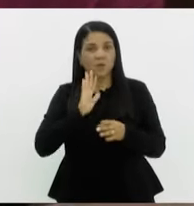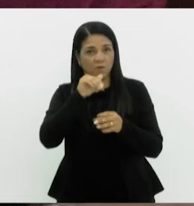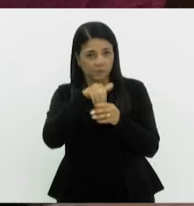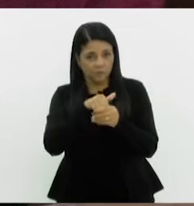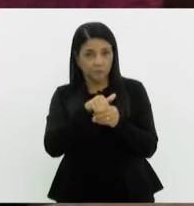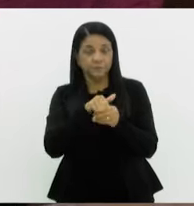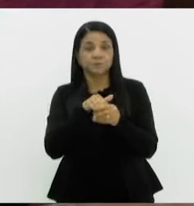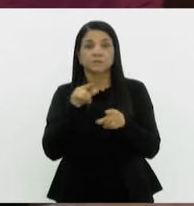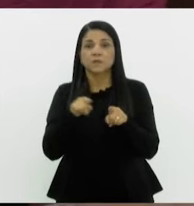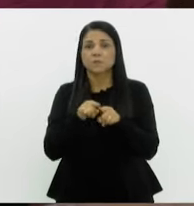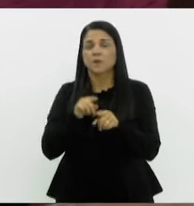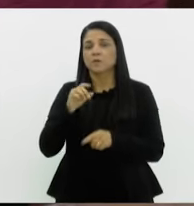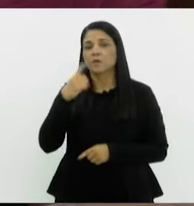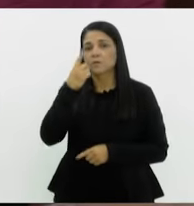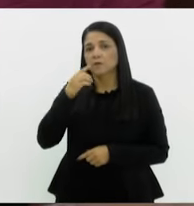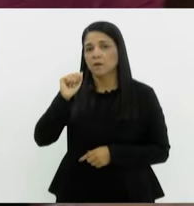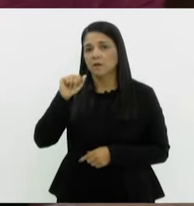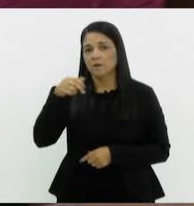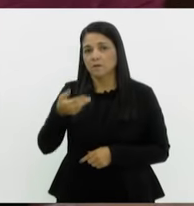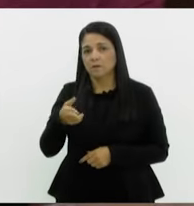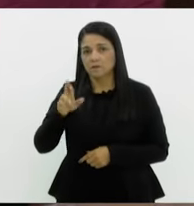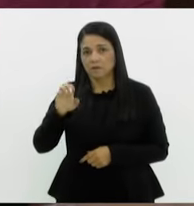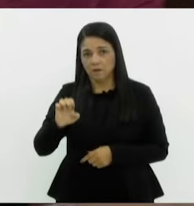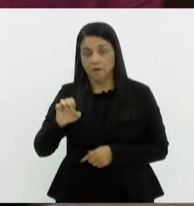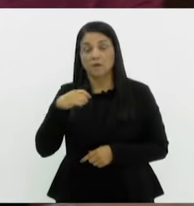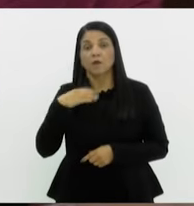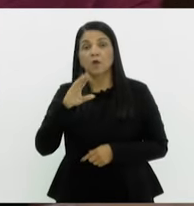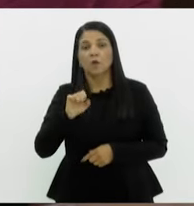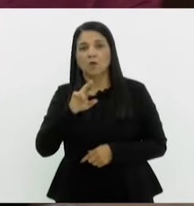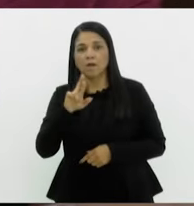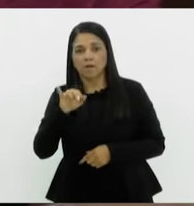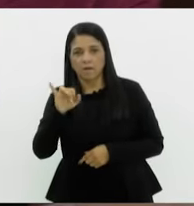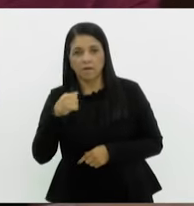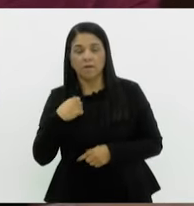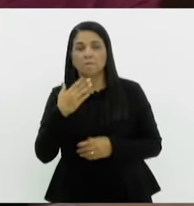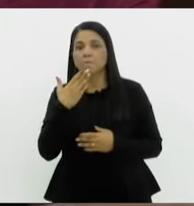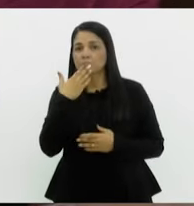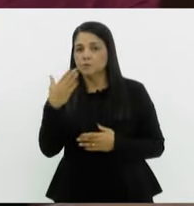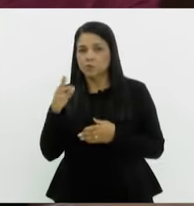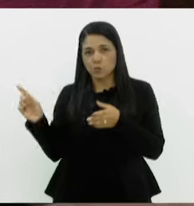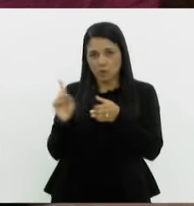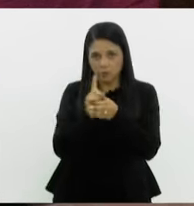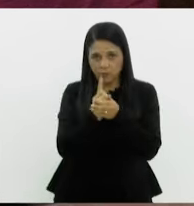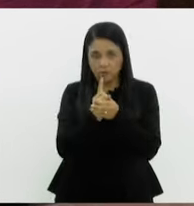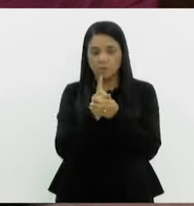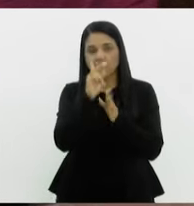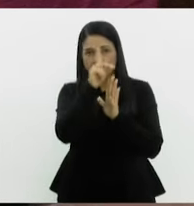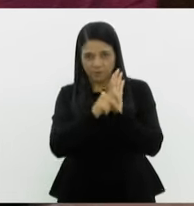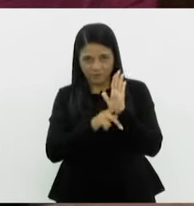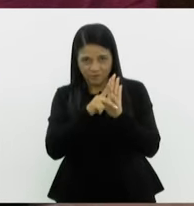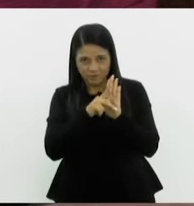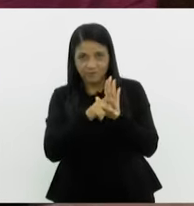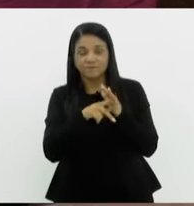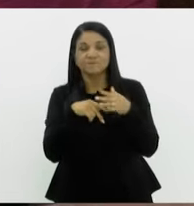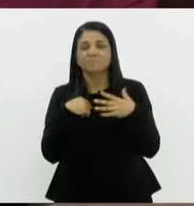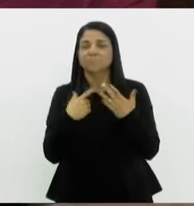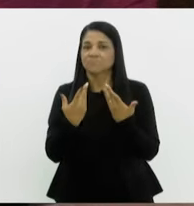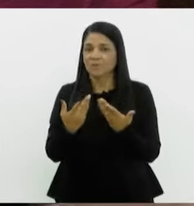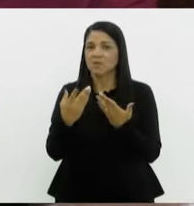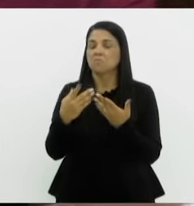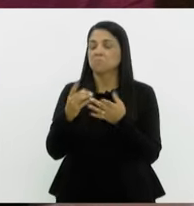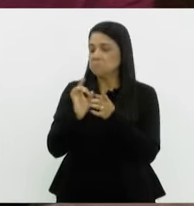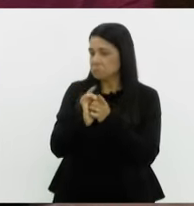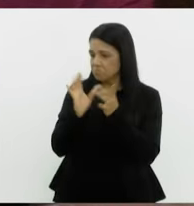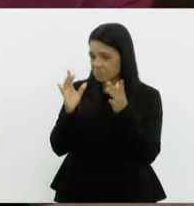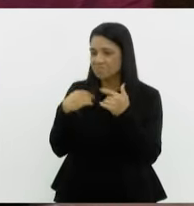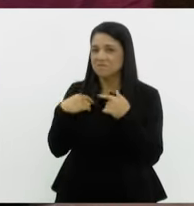André, deputado André Correia, pediu coautoria do projeto. Então, por favor, eu concedo a coautoria do